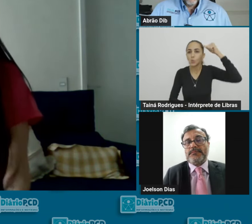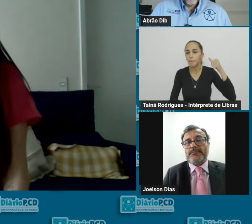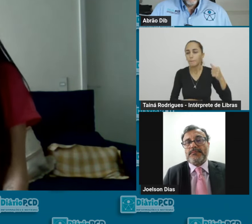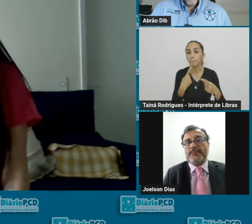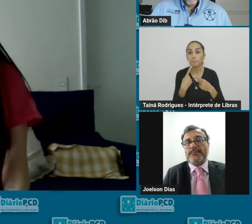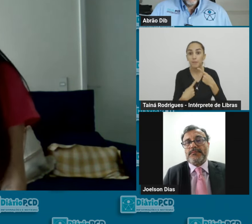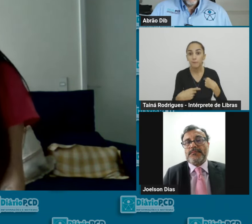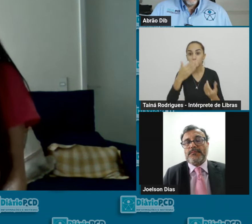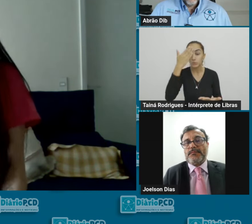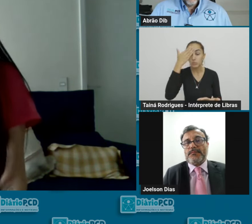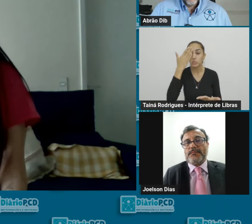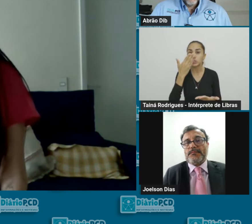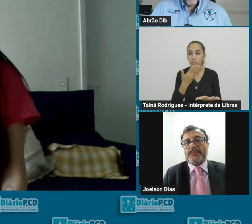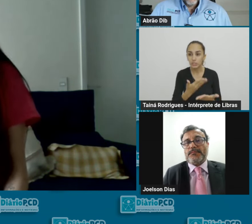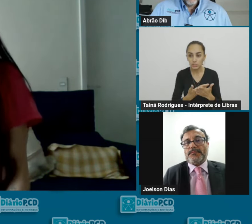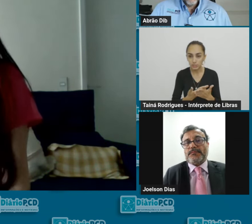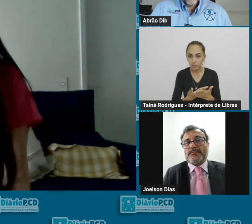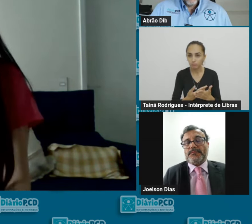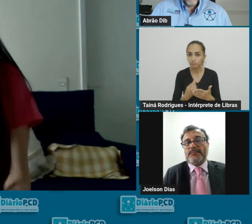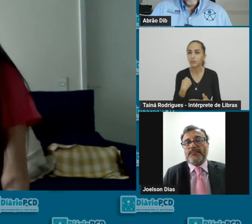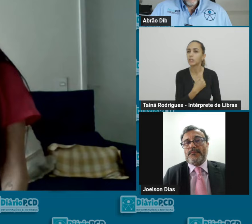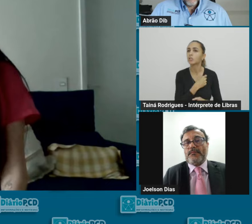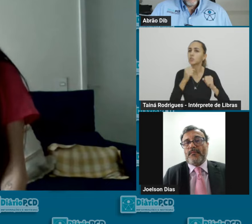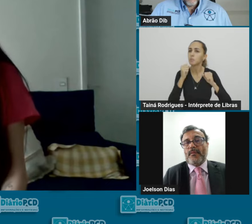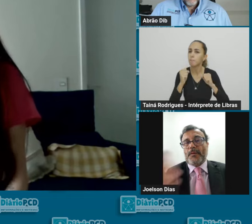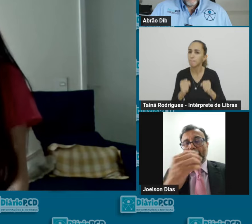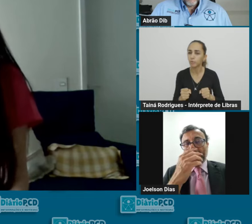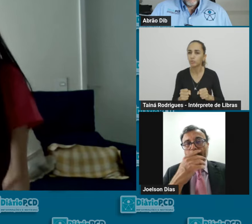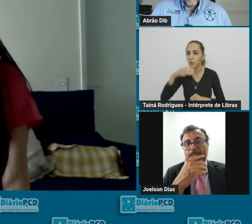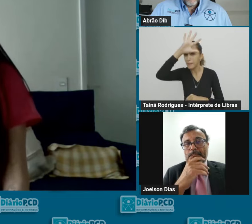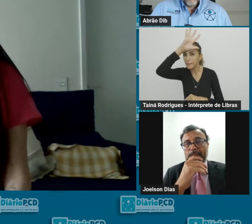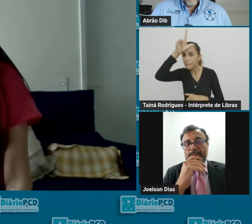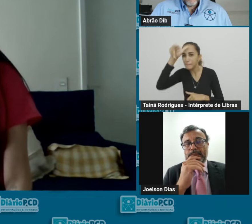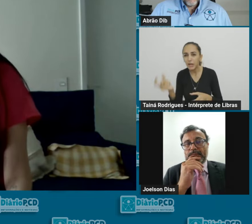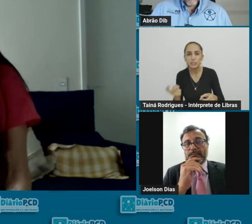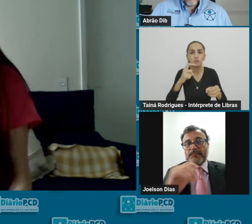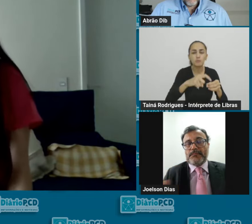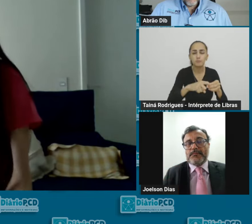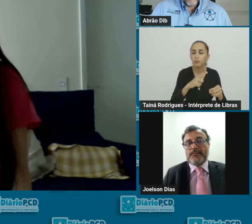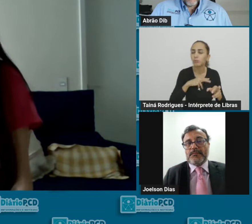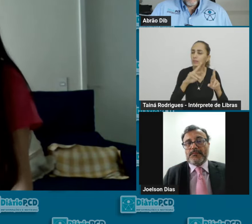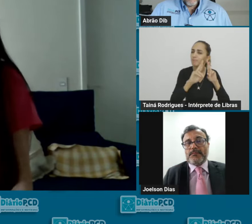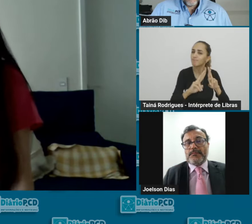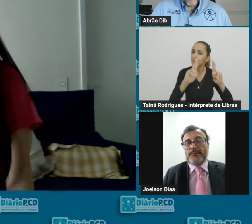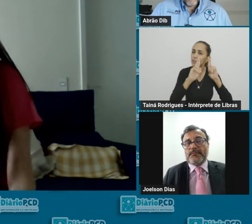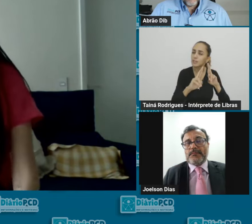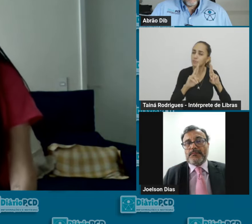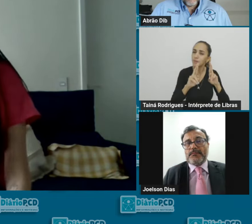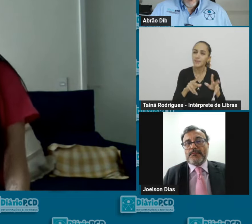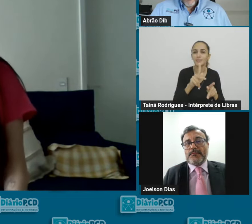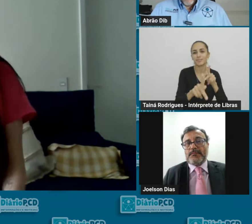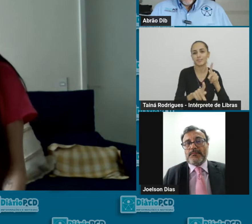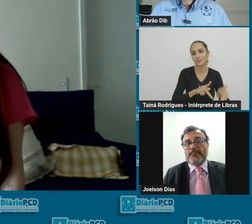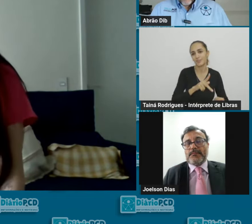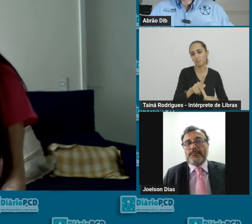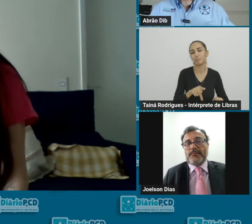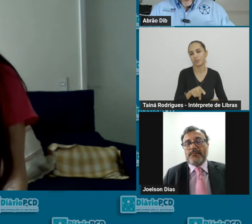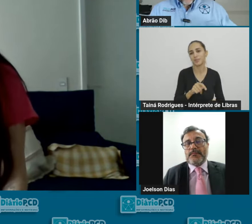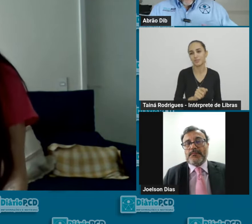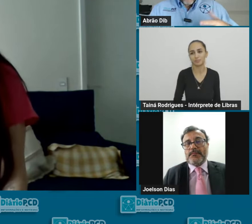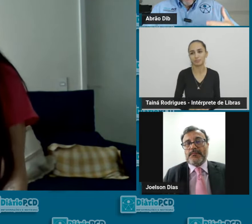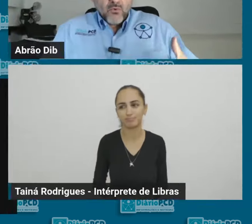acreditar que a gente pode recuperar Manaus, trazer esperança à população de Manaus.